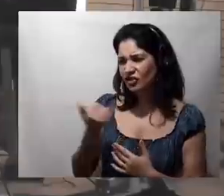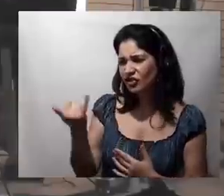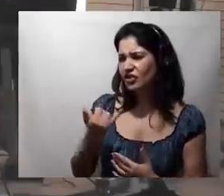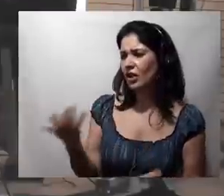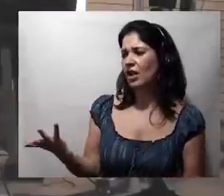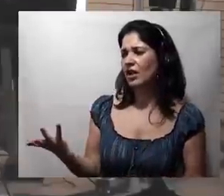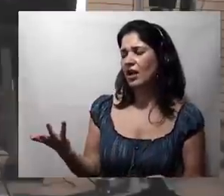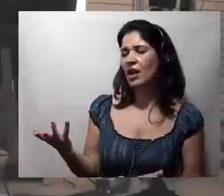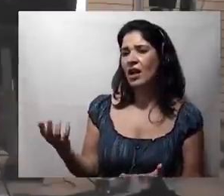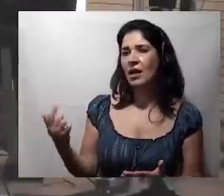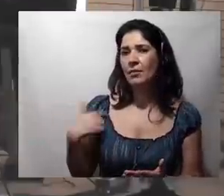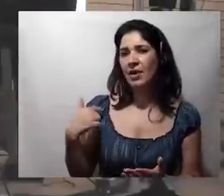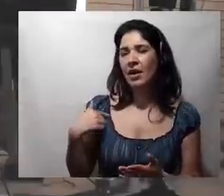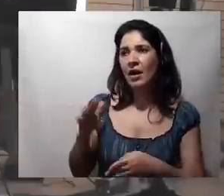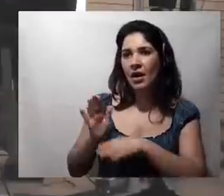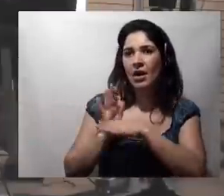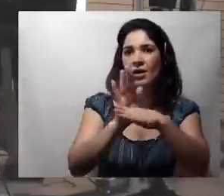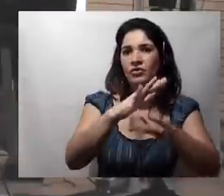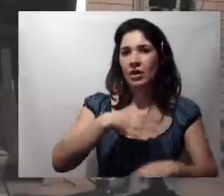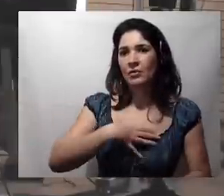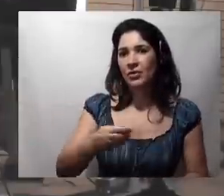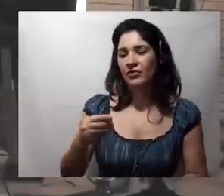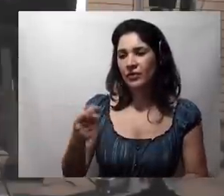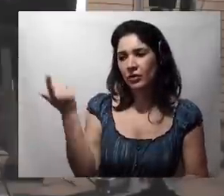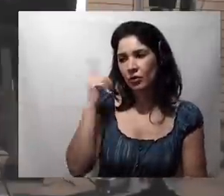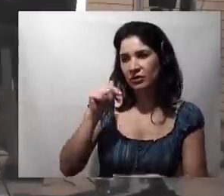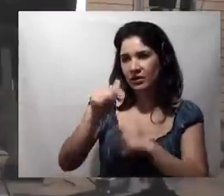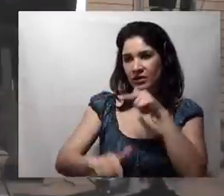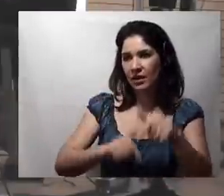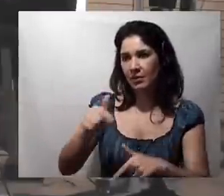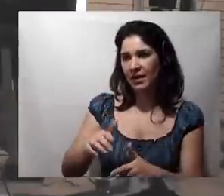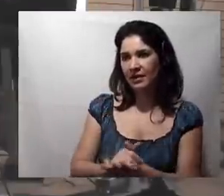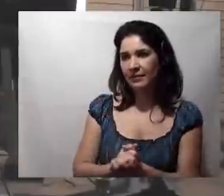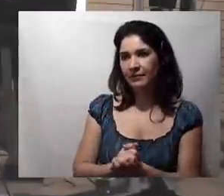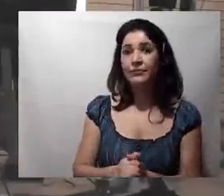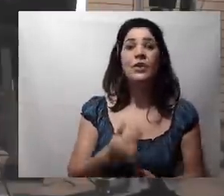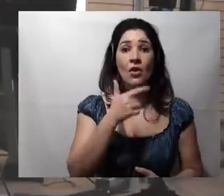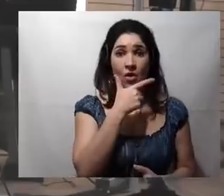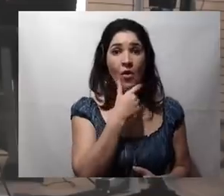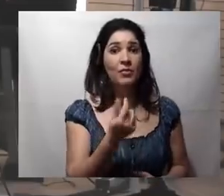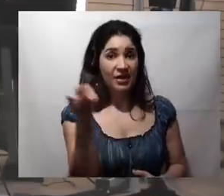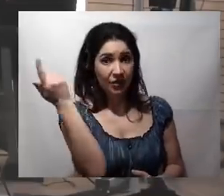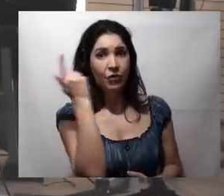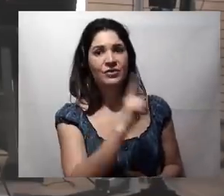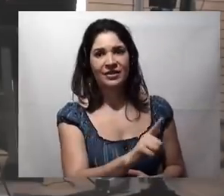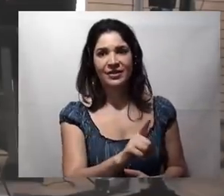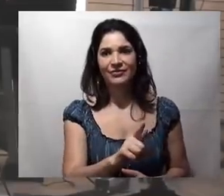sabe arruma uma oportunidade para menino deus te abençoe